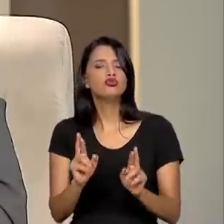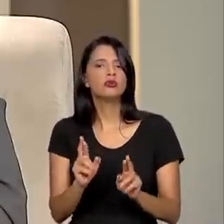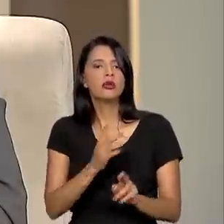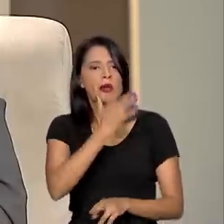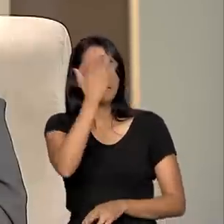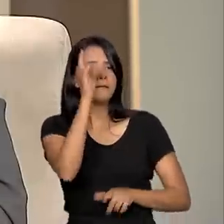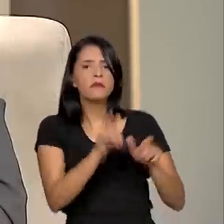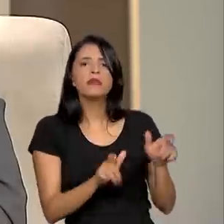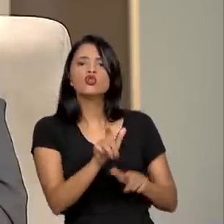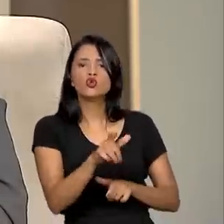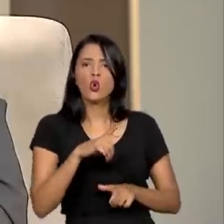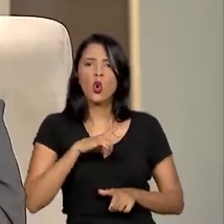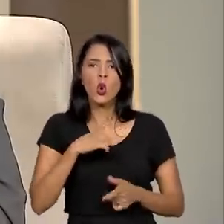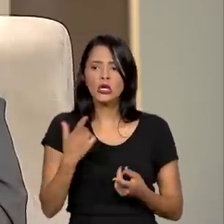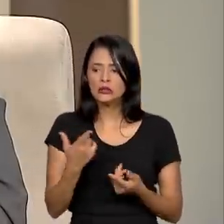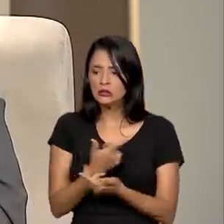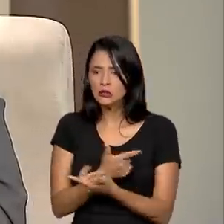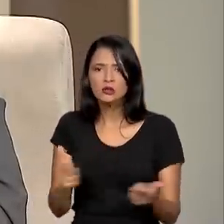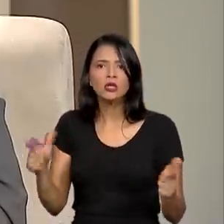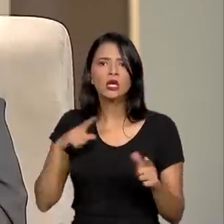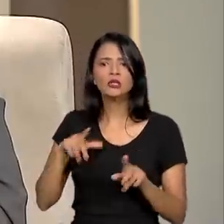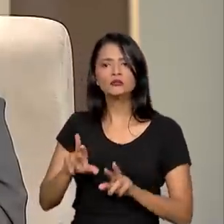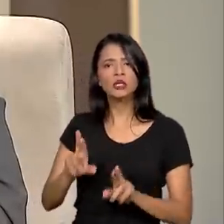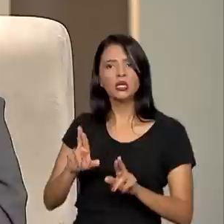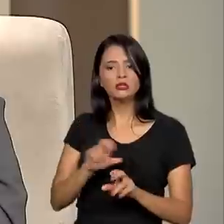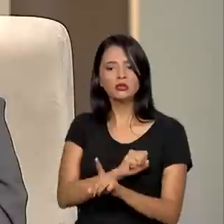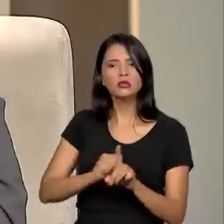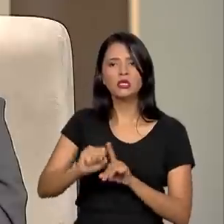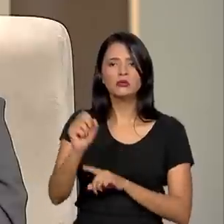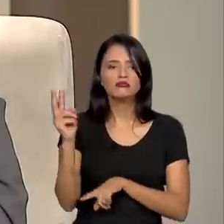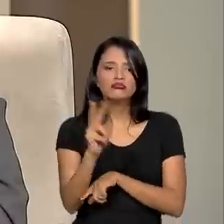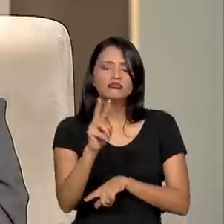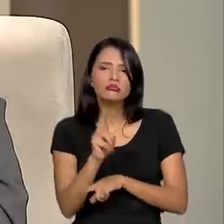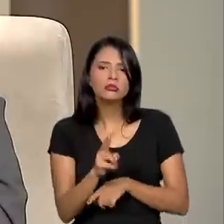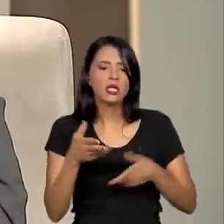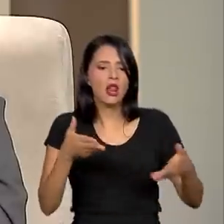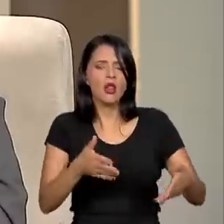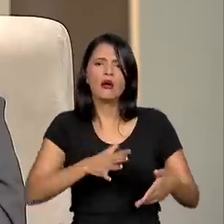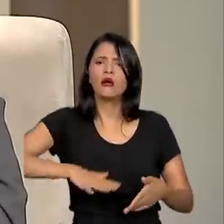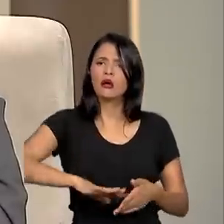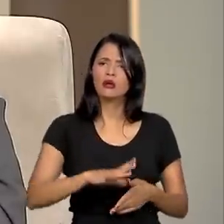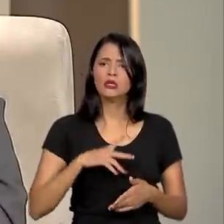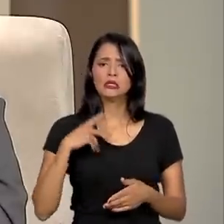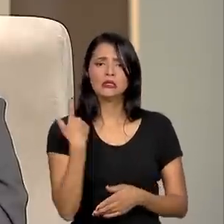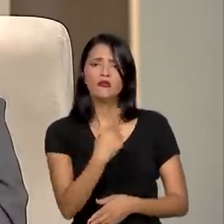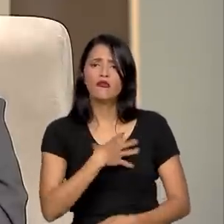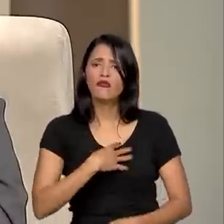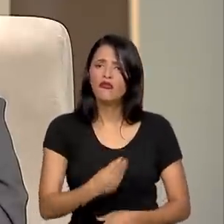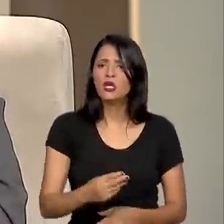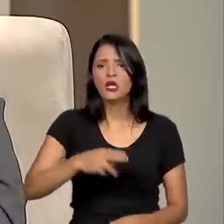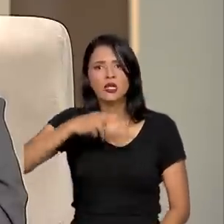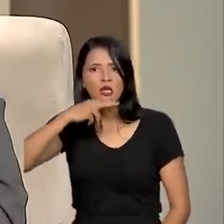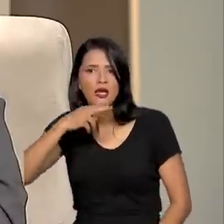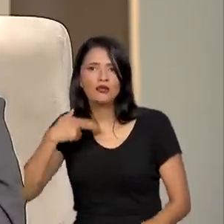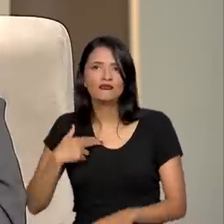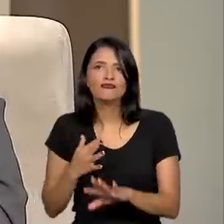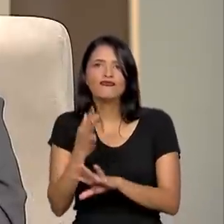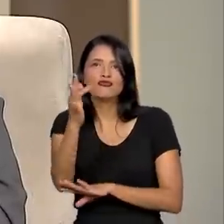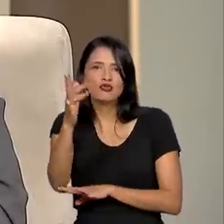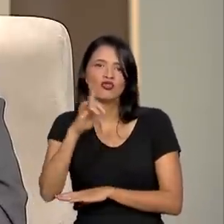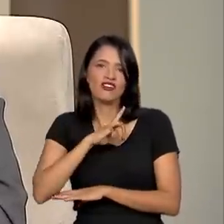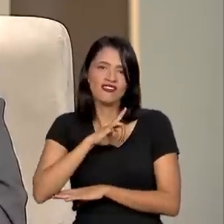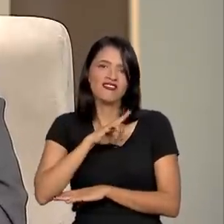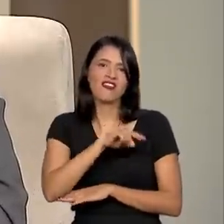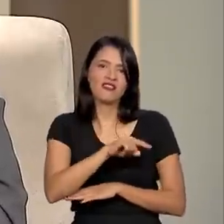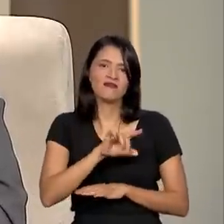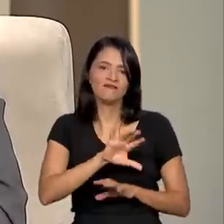esperança em serem protegidas por aquela sociedade na qual estão inseridas e que seus filhos, seus netos vão ter um futuro dentro